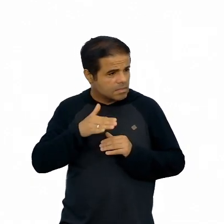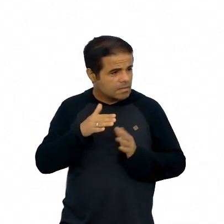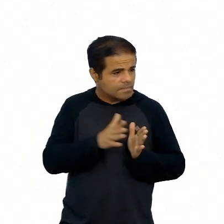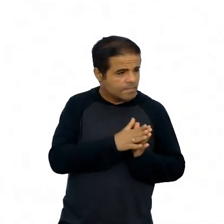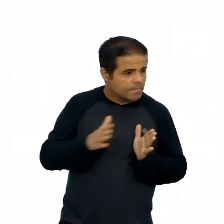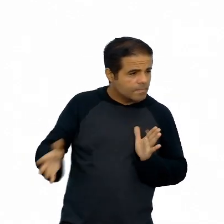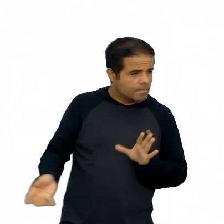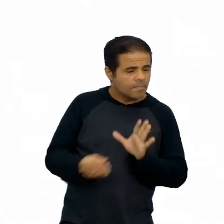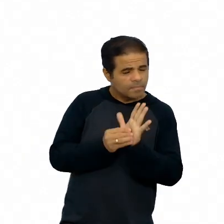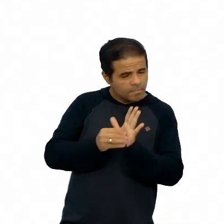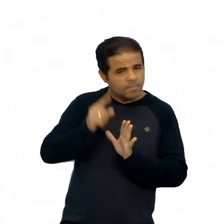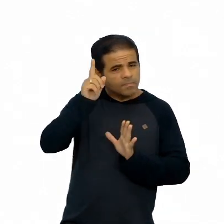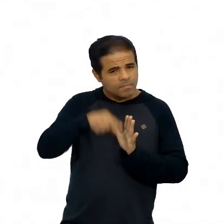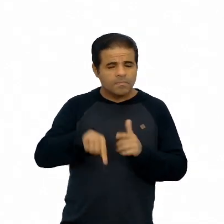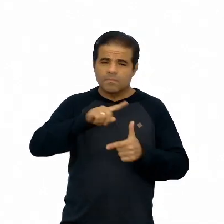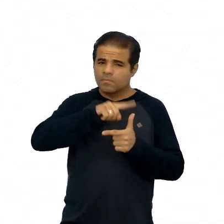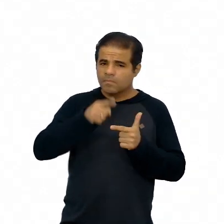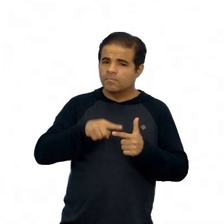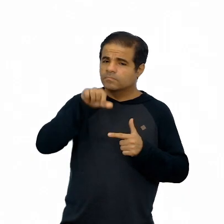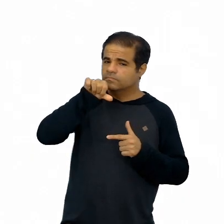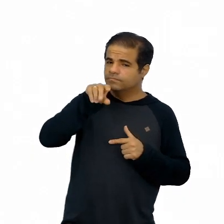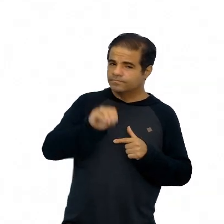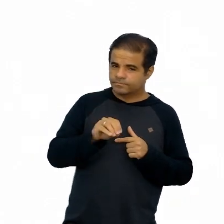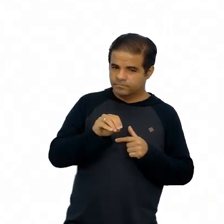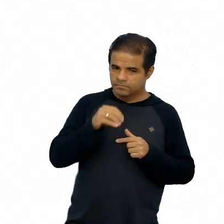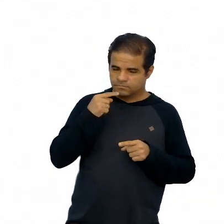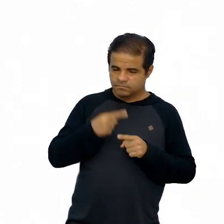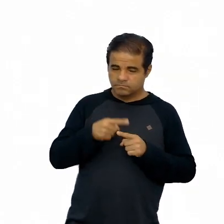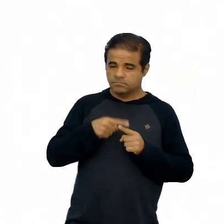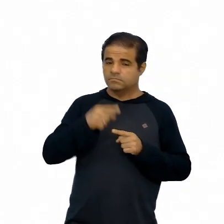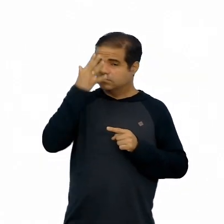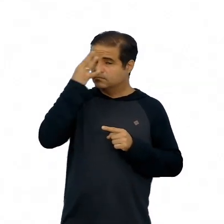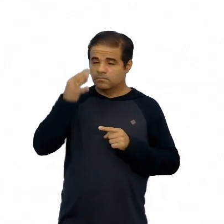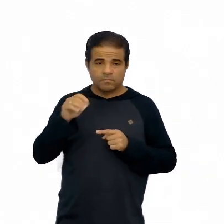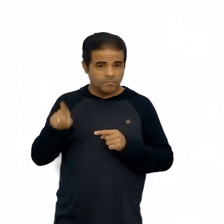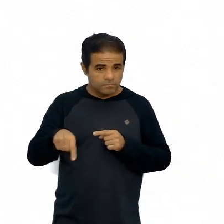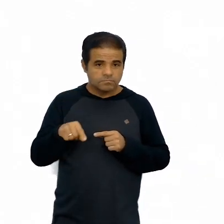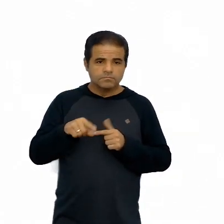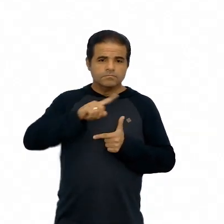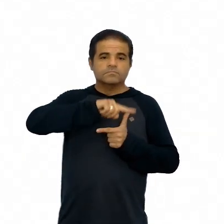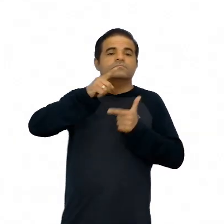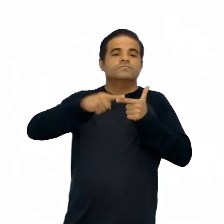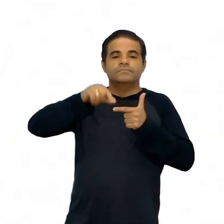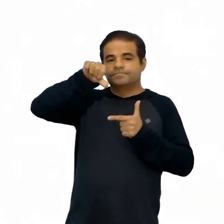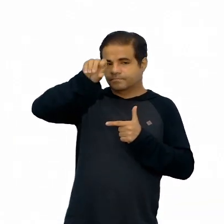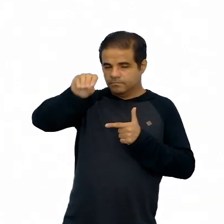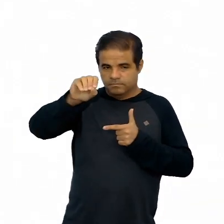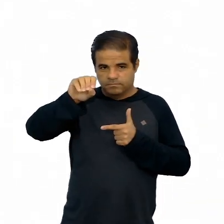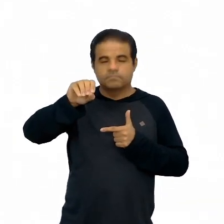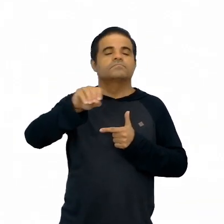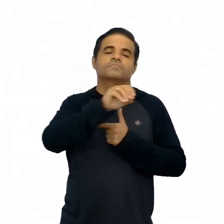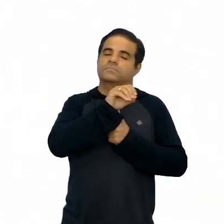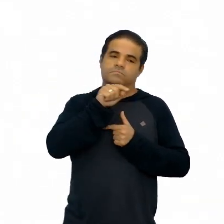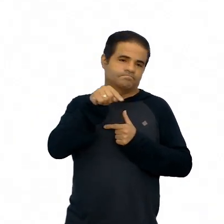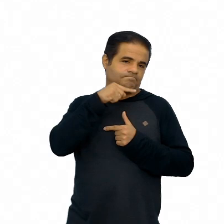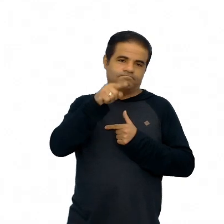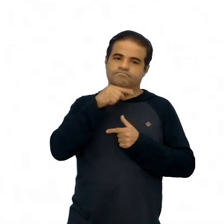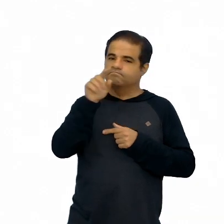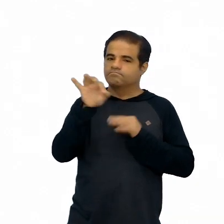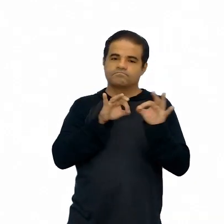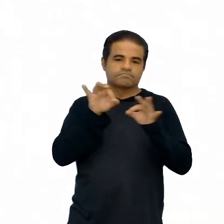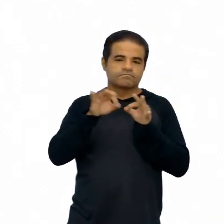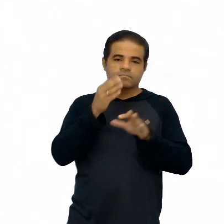daqui equivale a um ângulo de 90? Porque se ele não entender que isso daqui é um ângulo de 90 graus, ele não